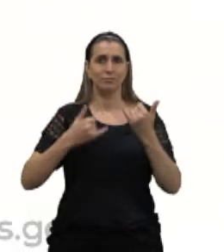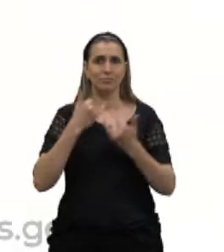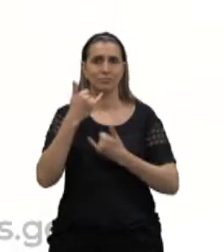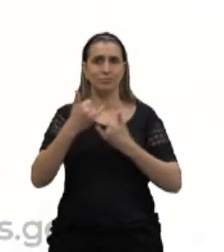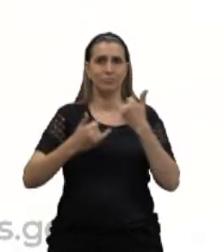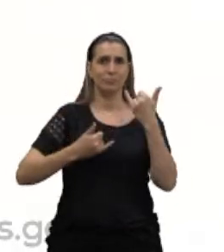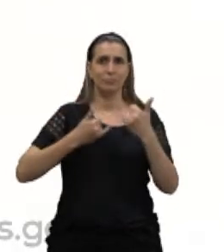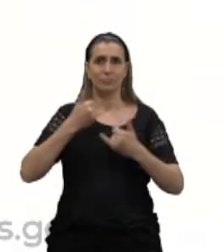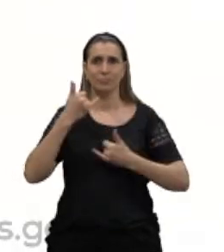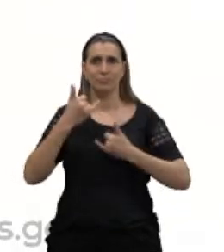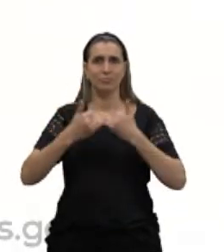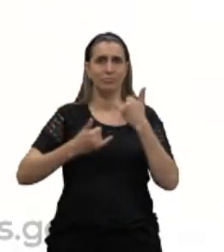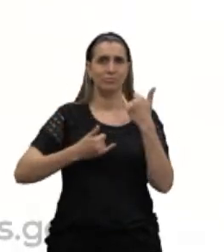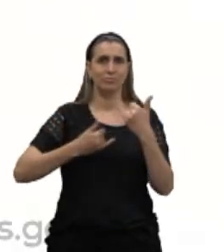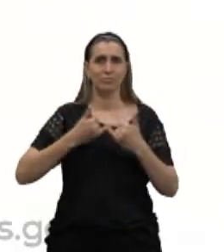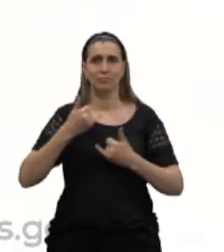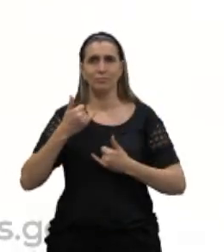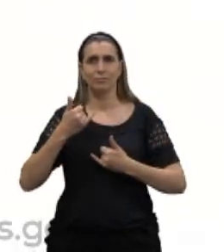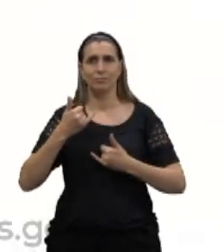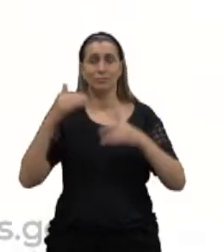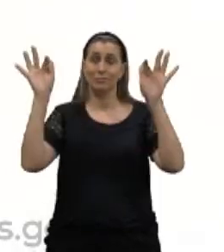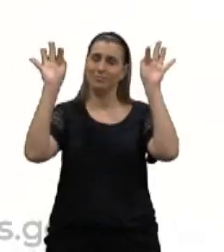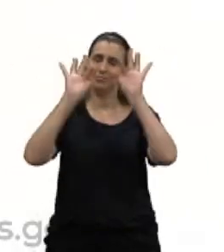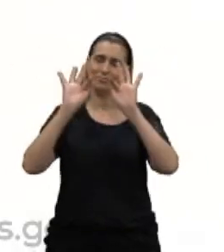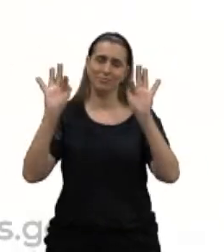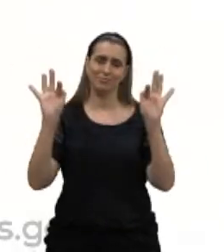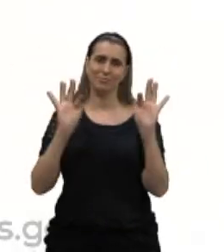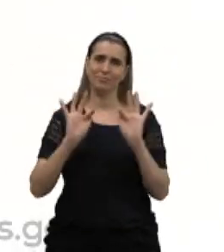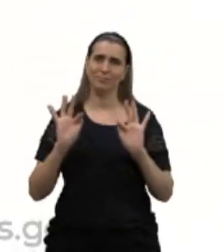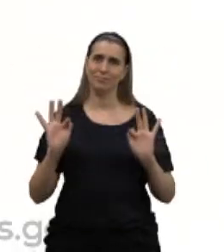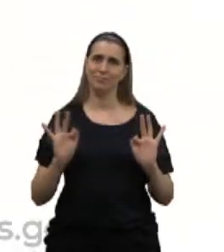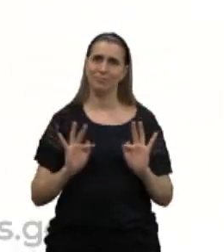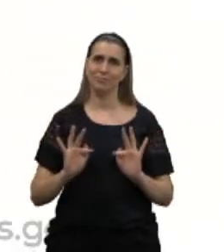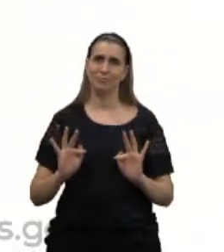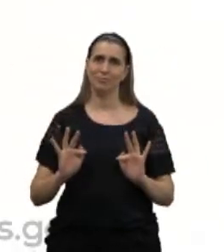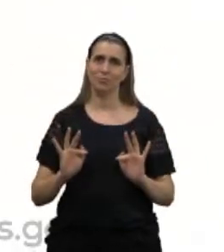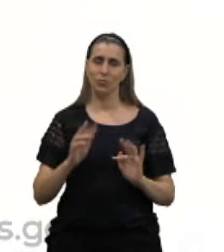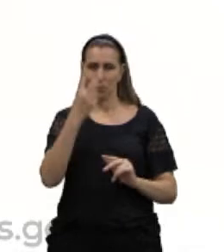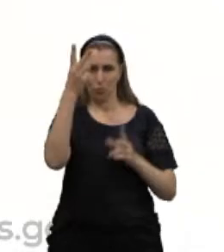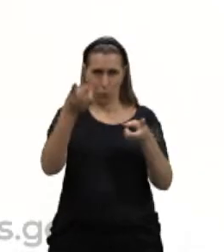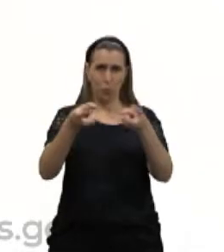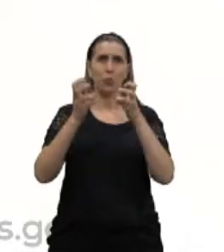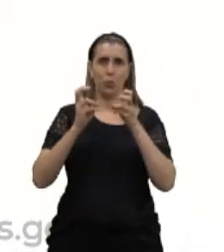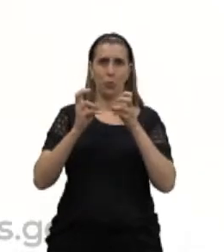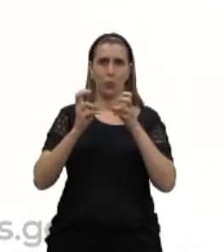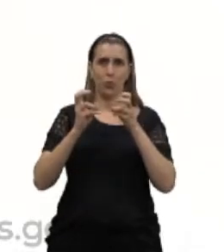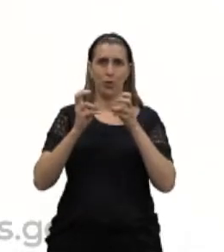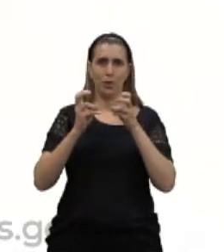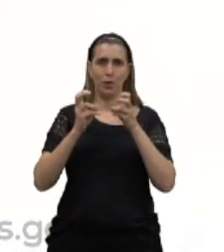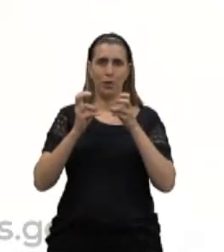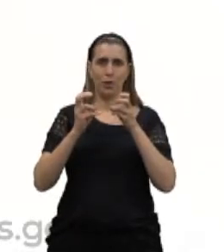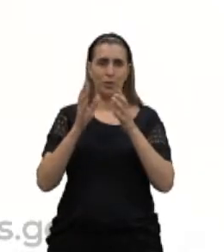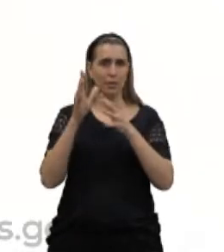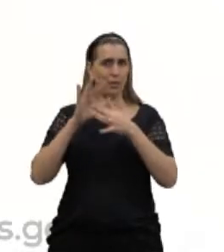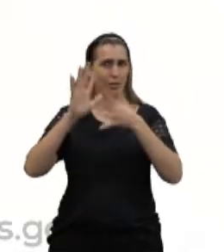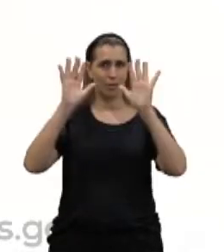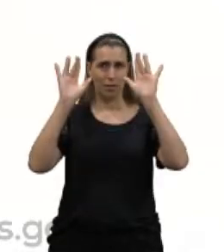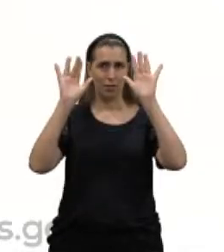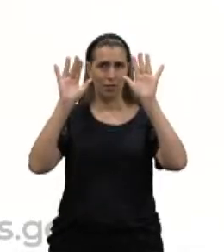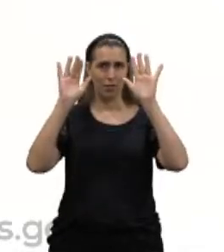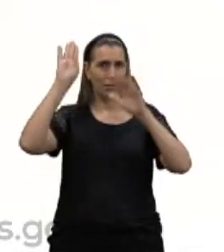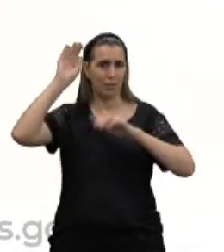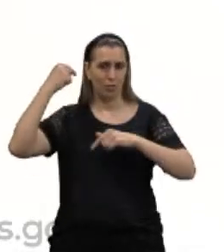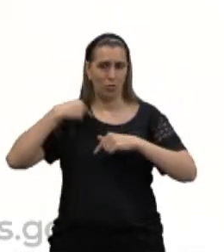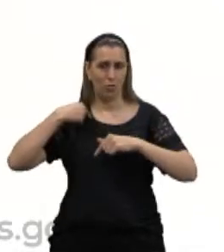brincar e o feliz. Vocês viram nas mãos da